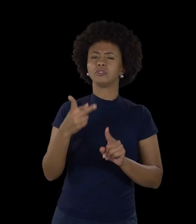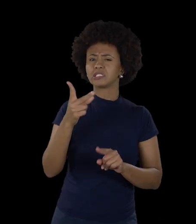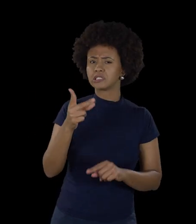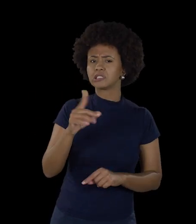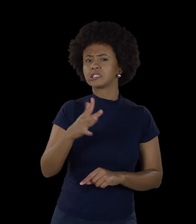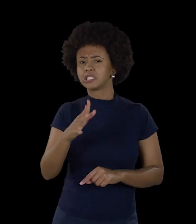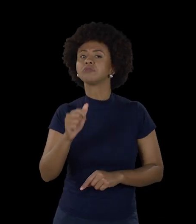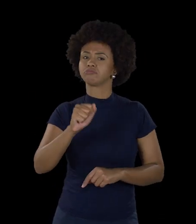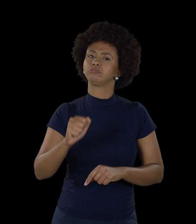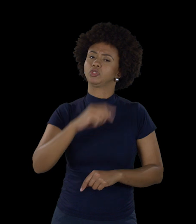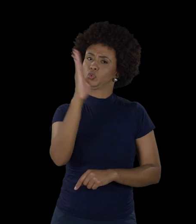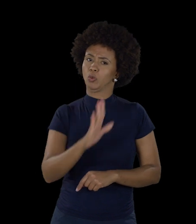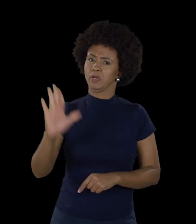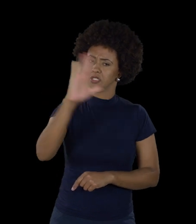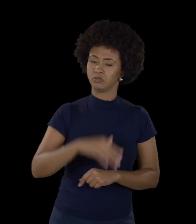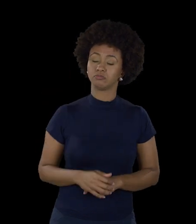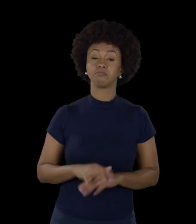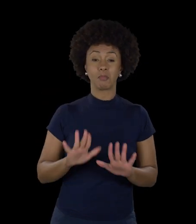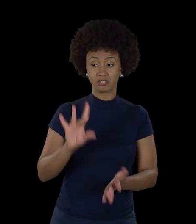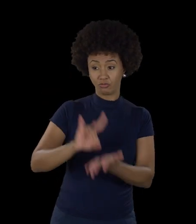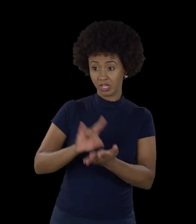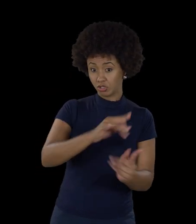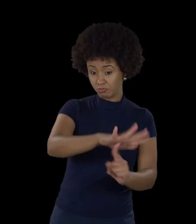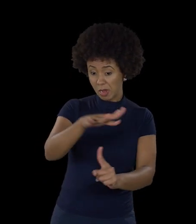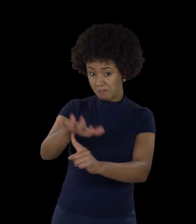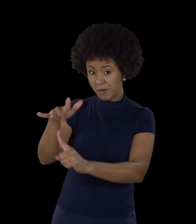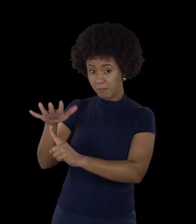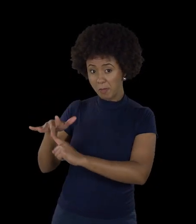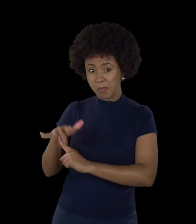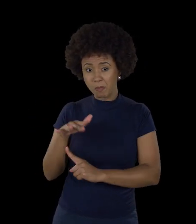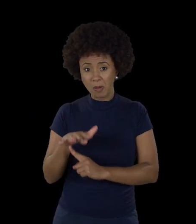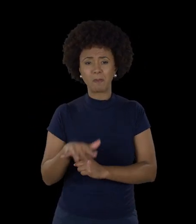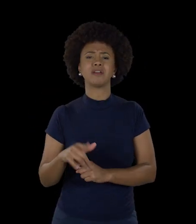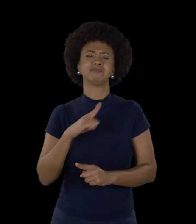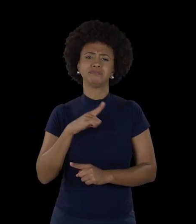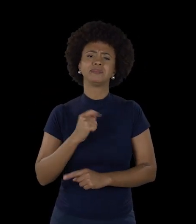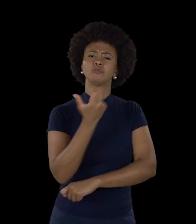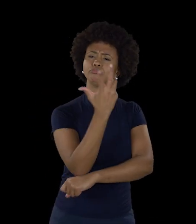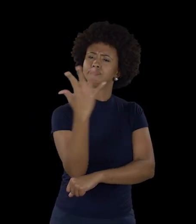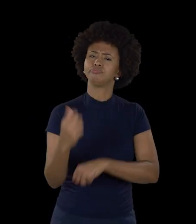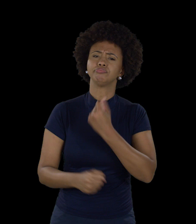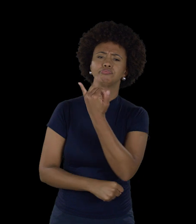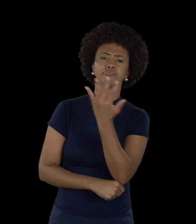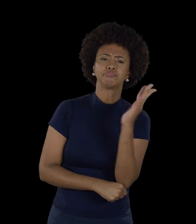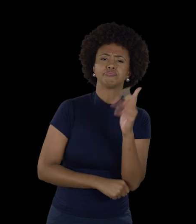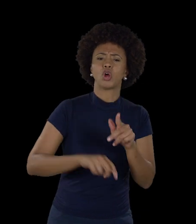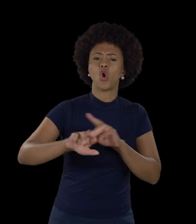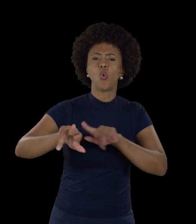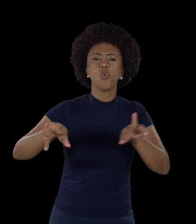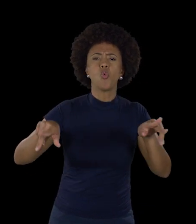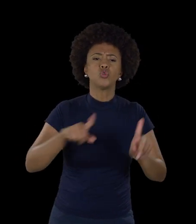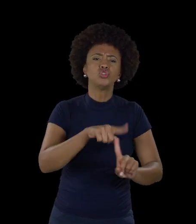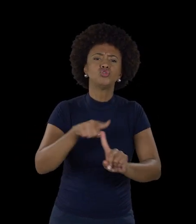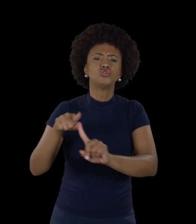importante quanto, temos ainda 6 parques estaduais, que juntos são mais de 8.000 hectares de matas e